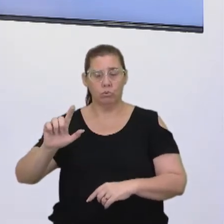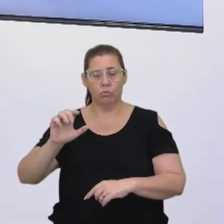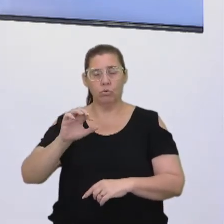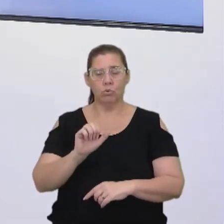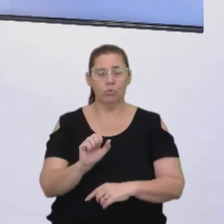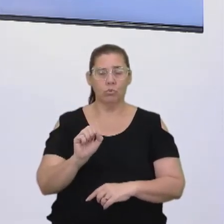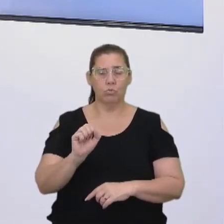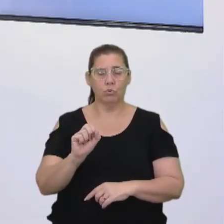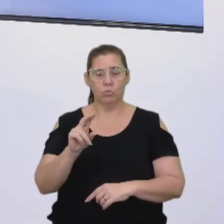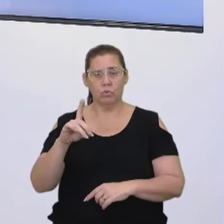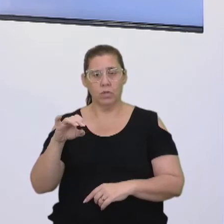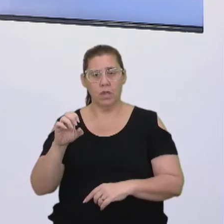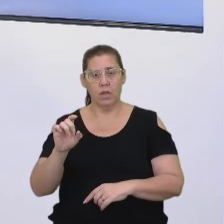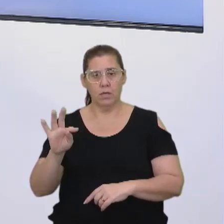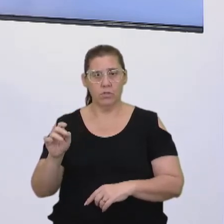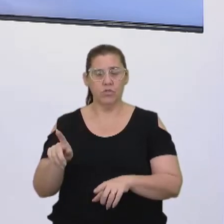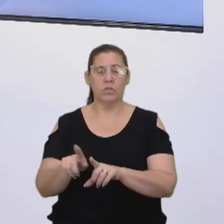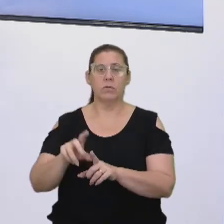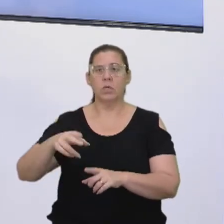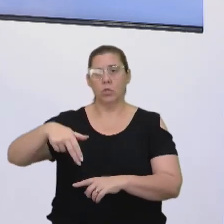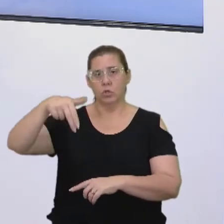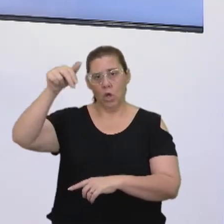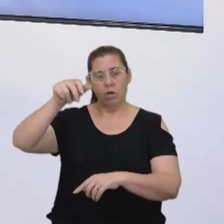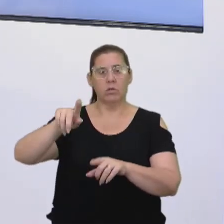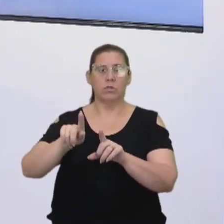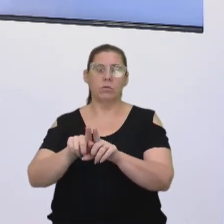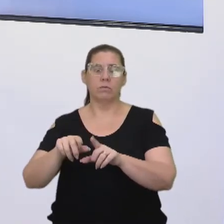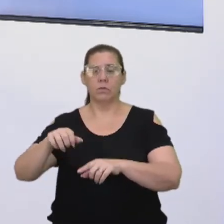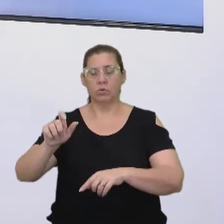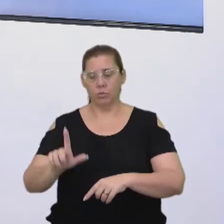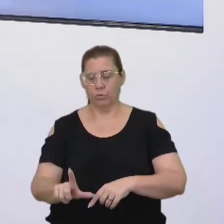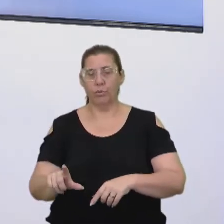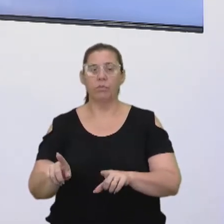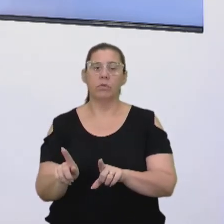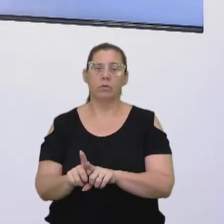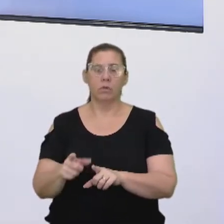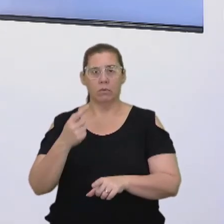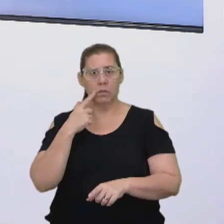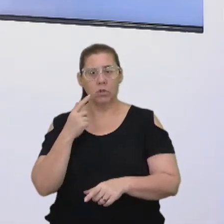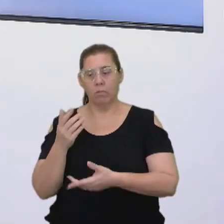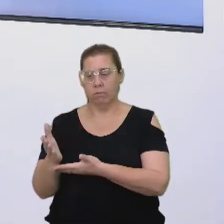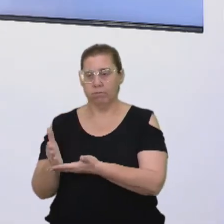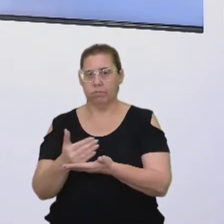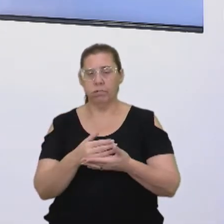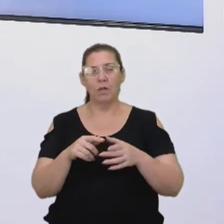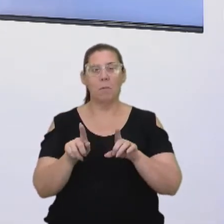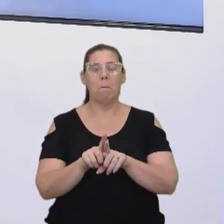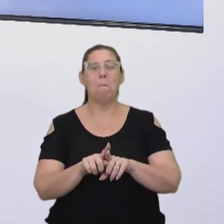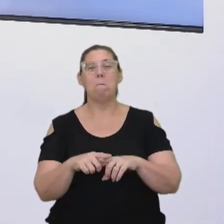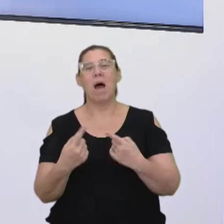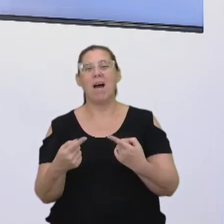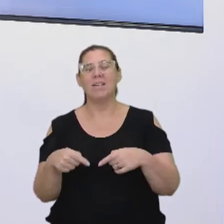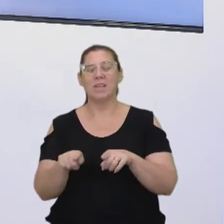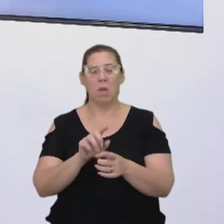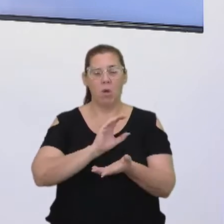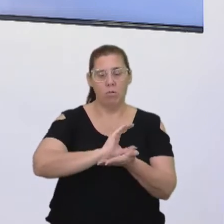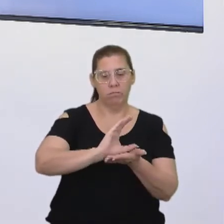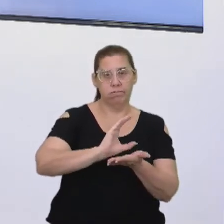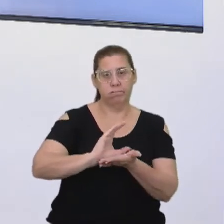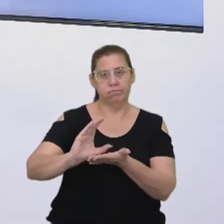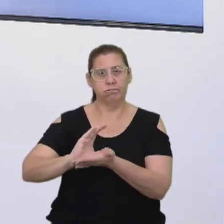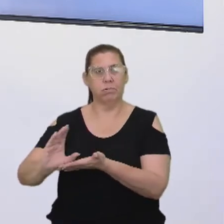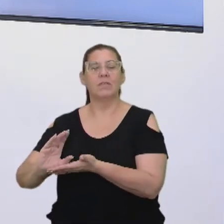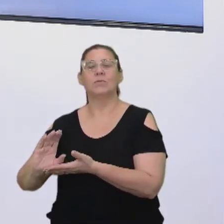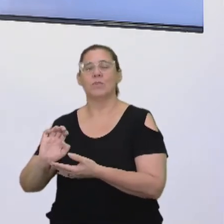aos estados que a gente tem no Norte e Nordeste. E isso tem a ver não só com a arrecadação, mas sim com o investimento que foram feitas